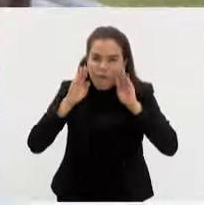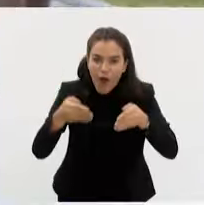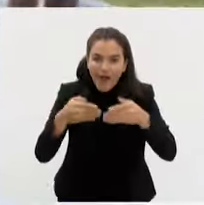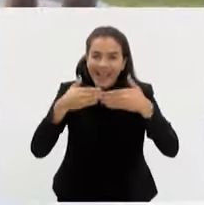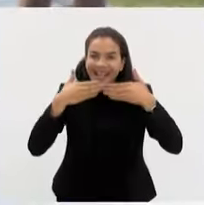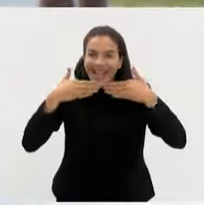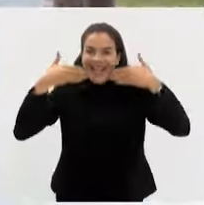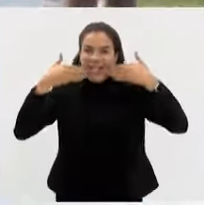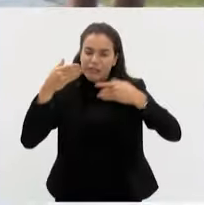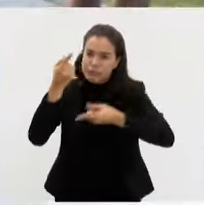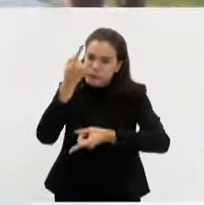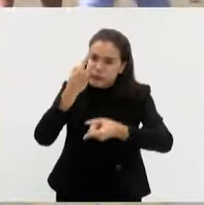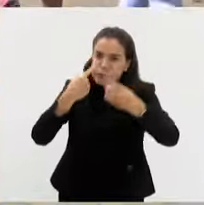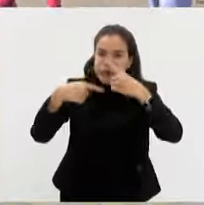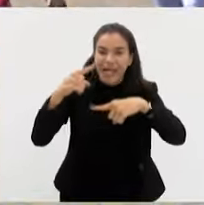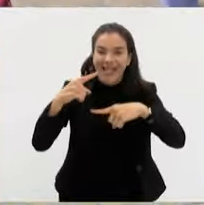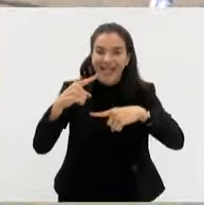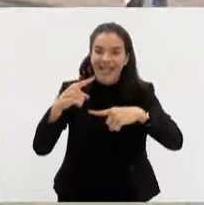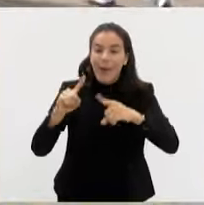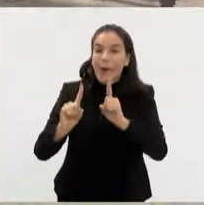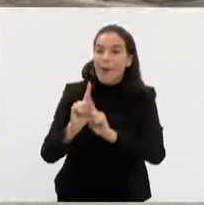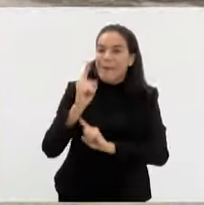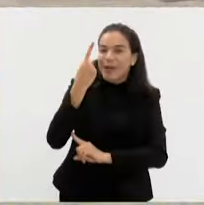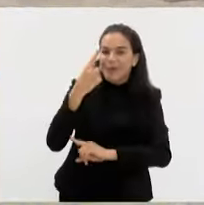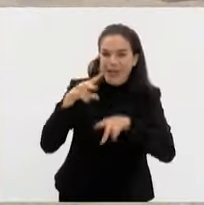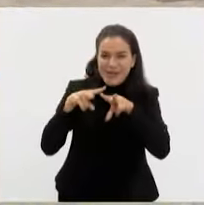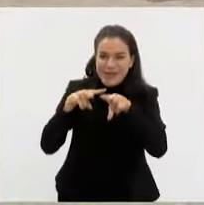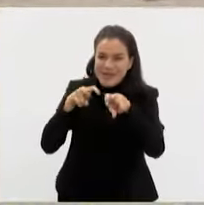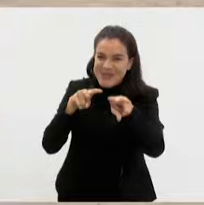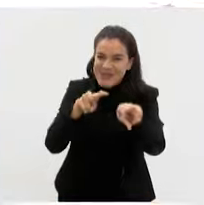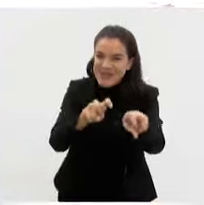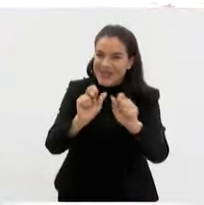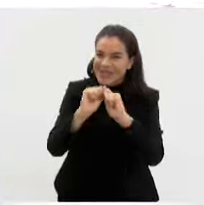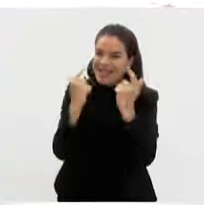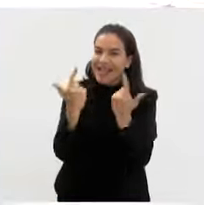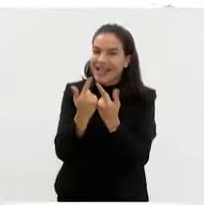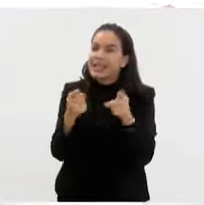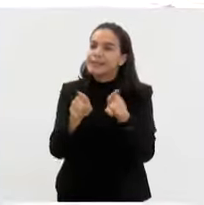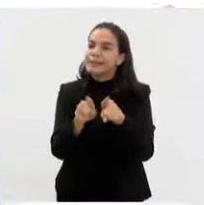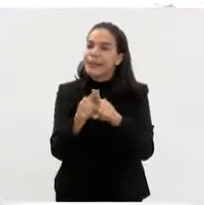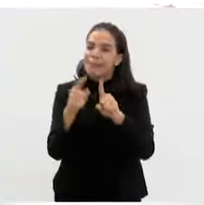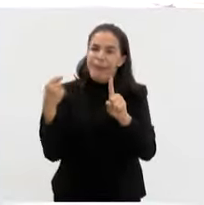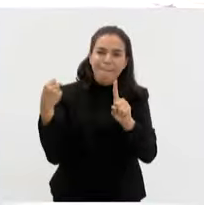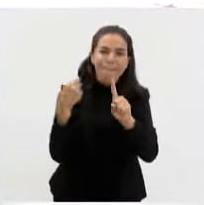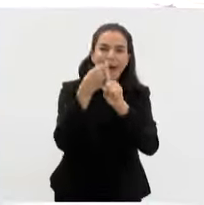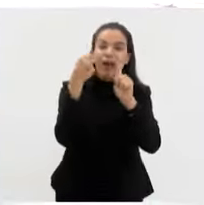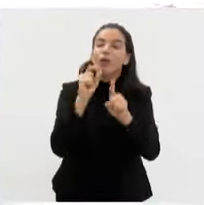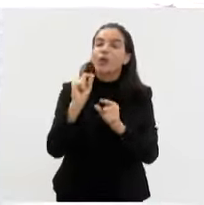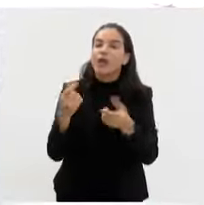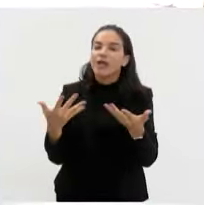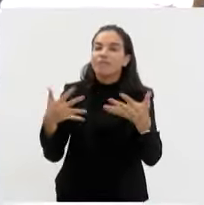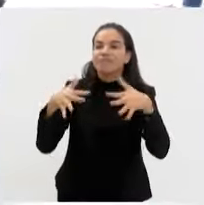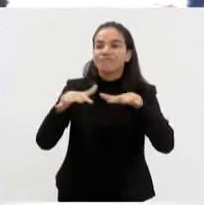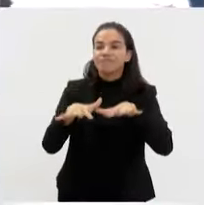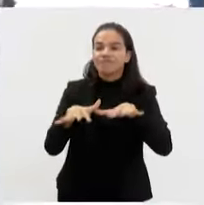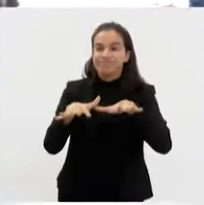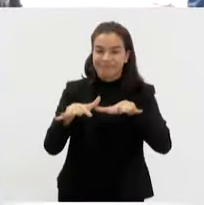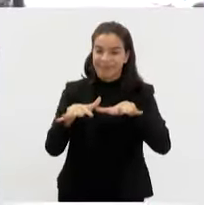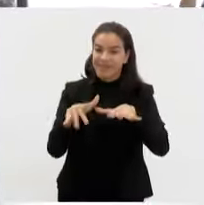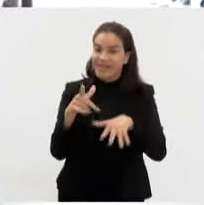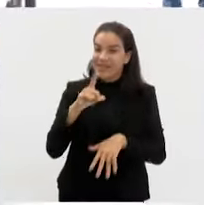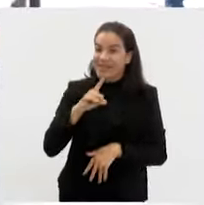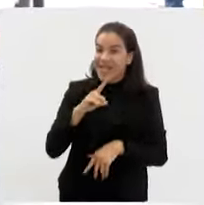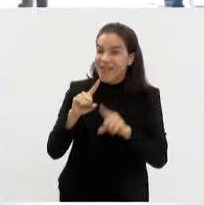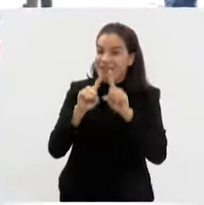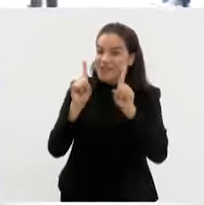sorrisos e superação. O primeiro circuito de corrida da Alerj também foi marcado pela inclusão, como conta a